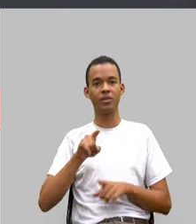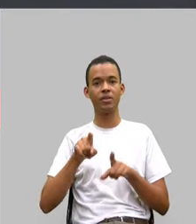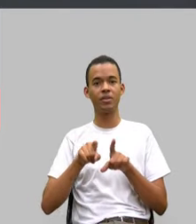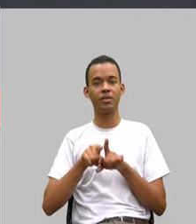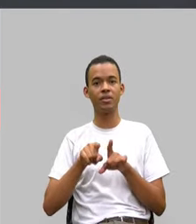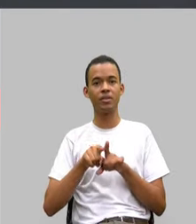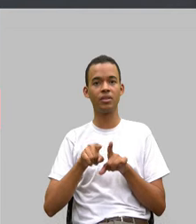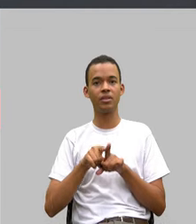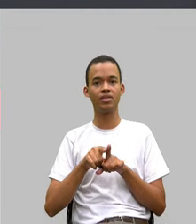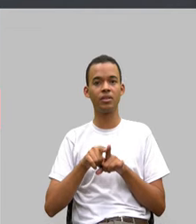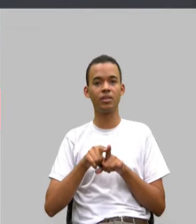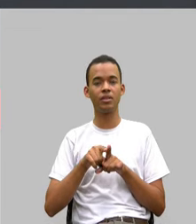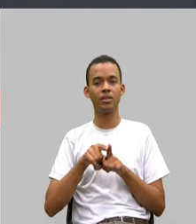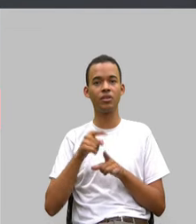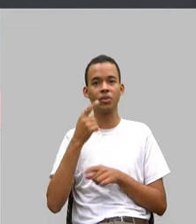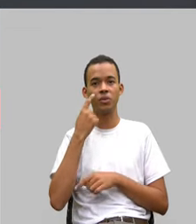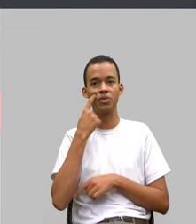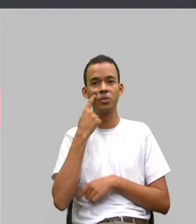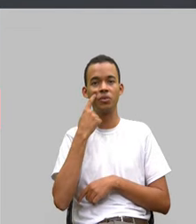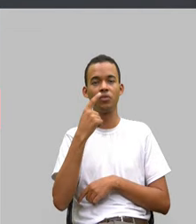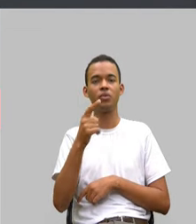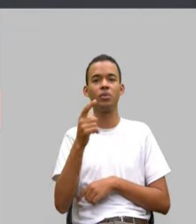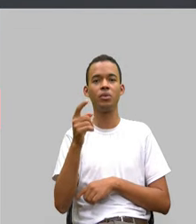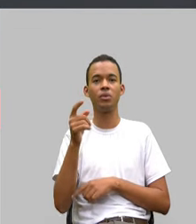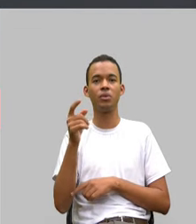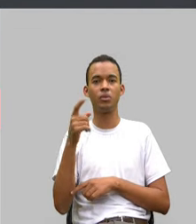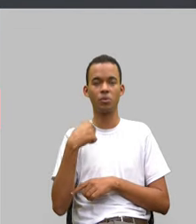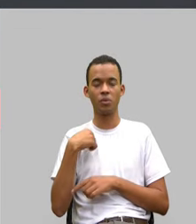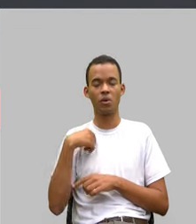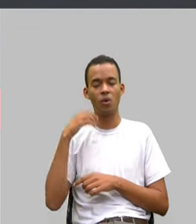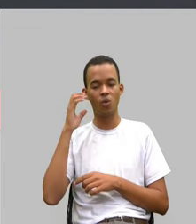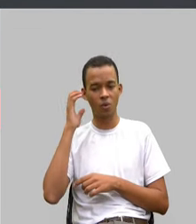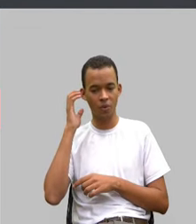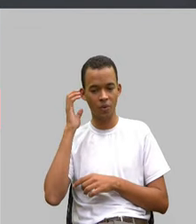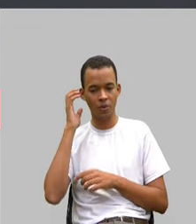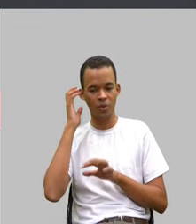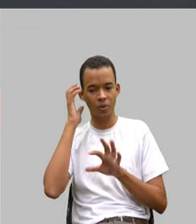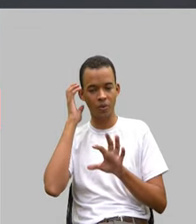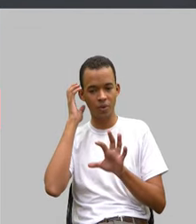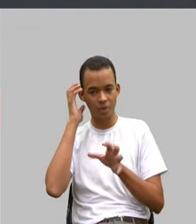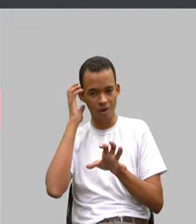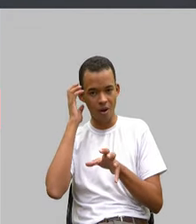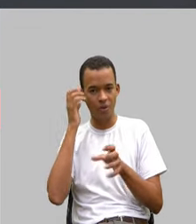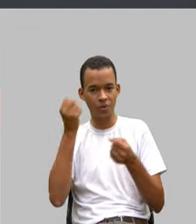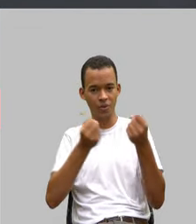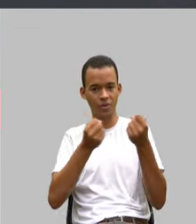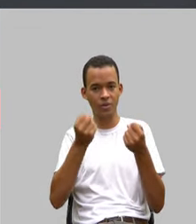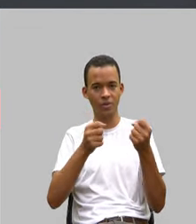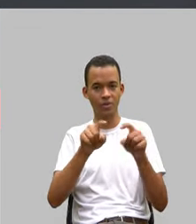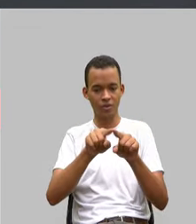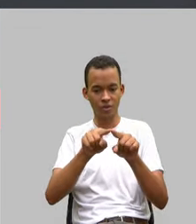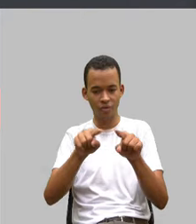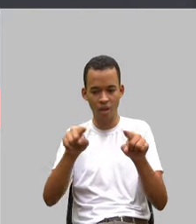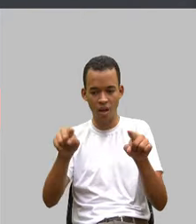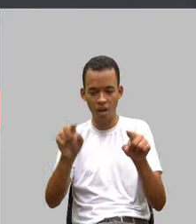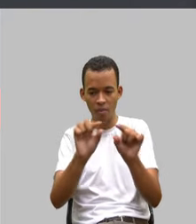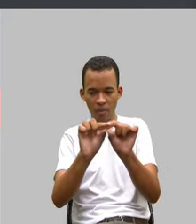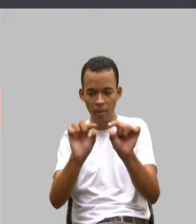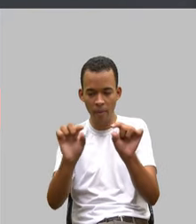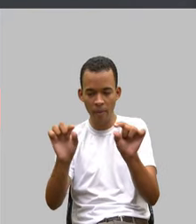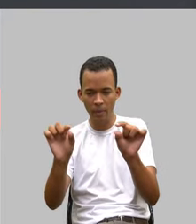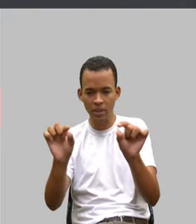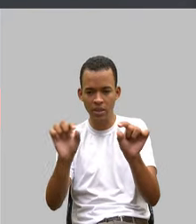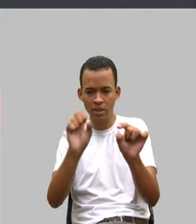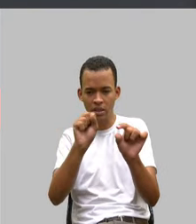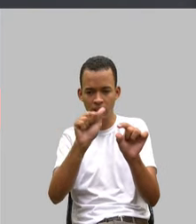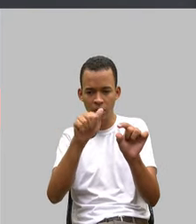que aparecia o nome do cantor no meu rádio do carro Samuel Ele apontava e fazia que era ele era